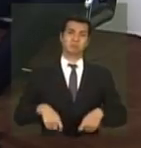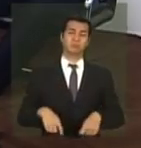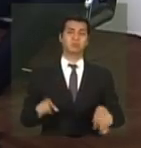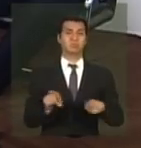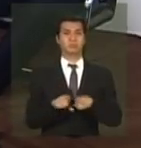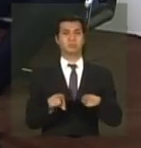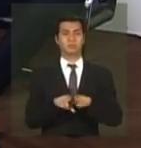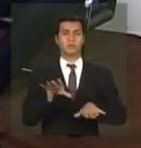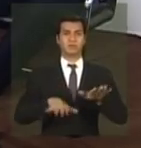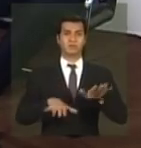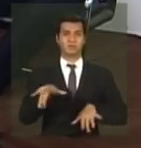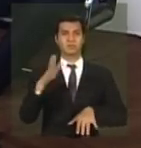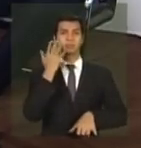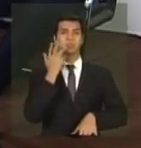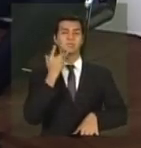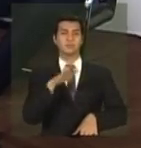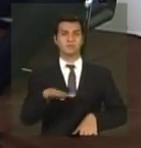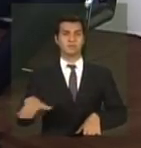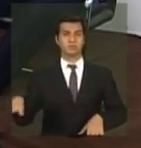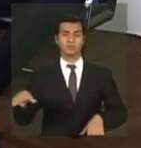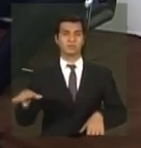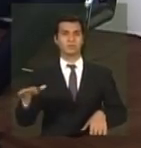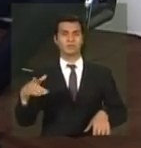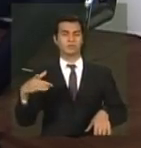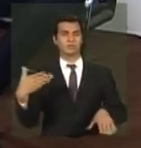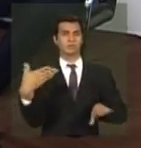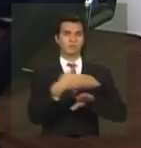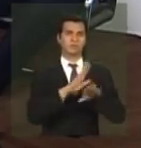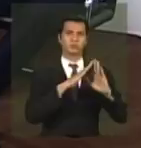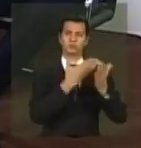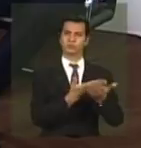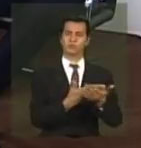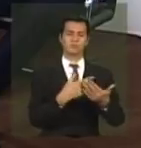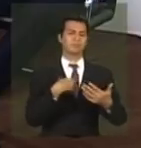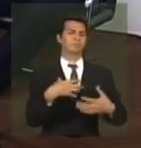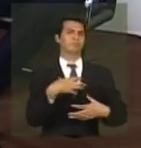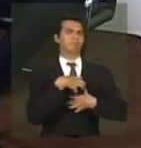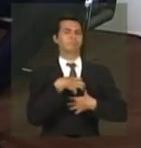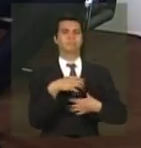situação em que ela não consegue, não se vê acolhida na escola, que ela